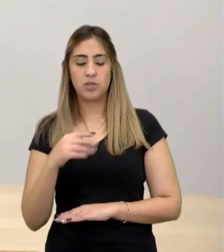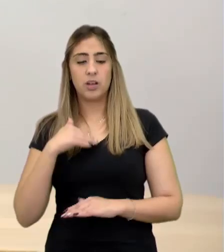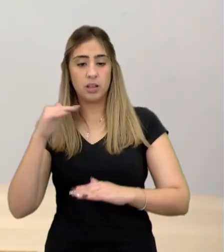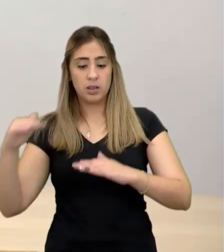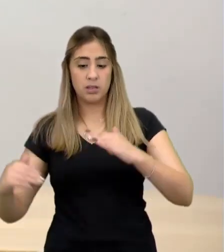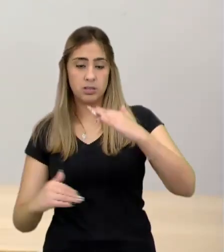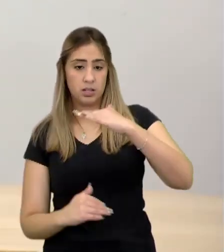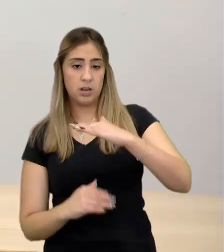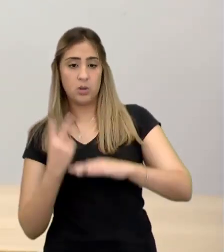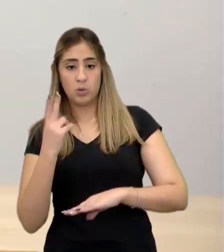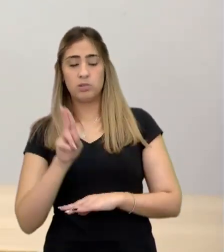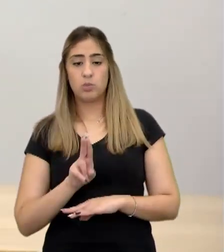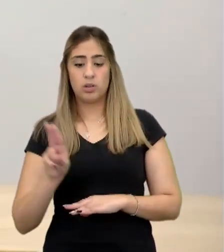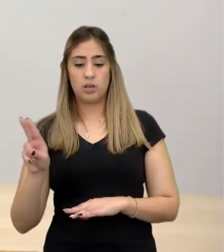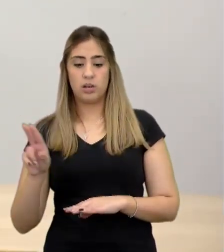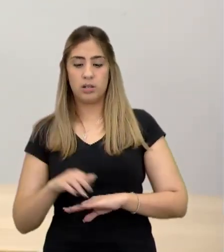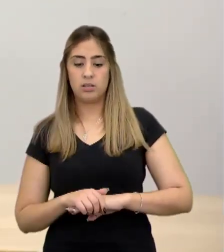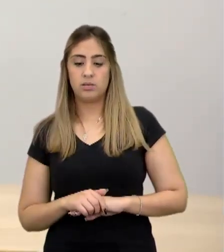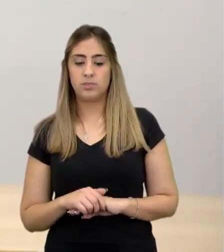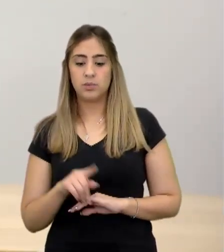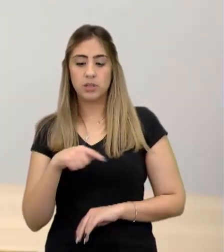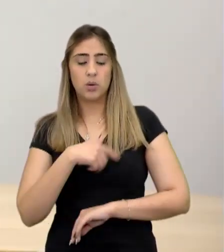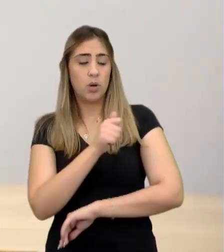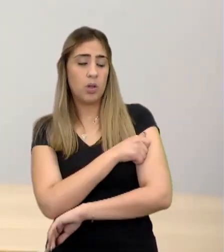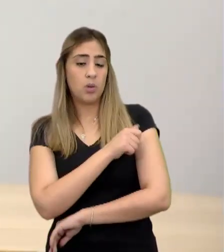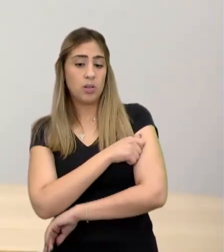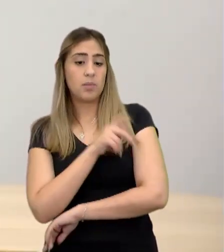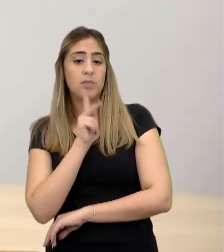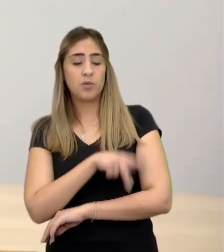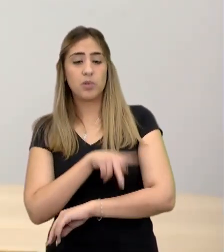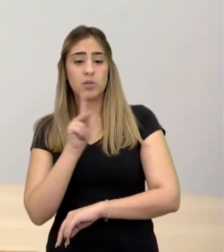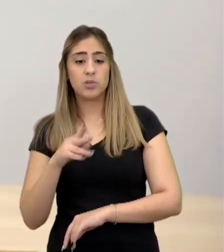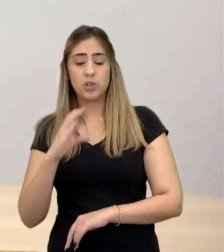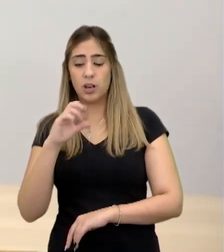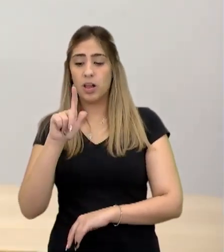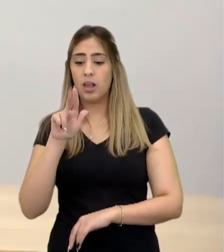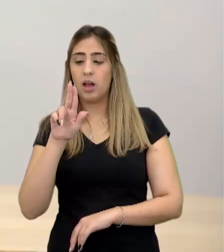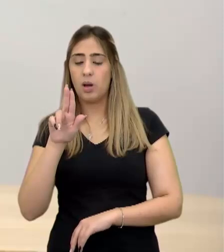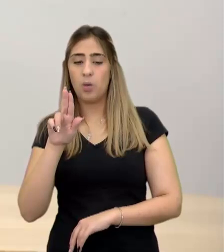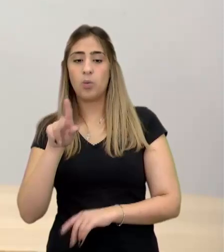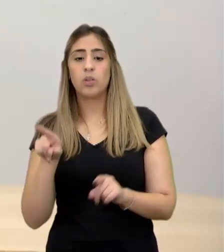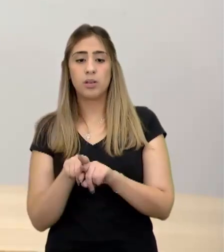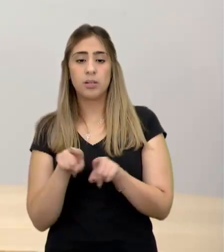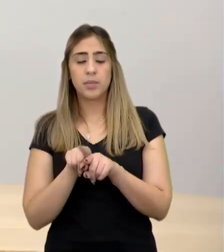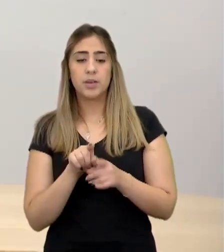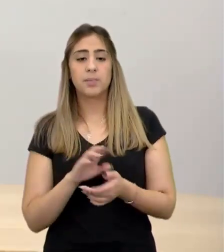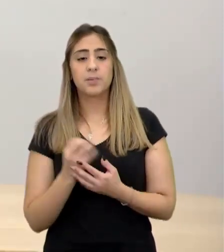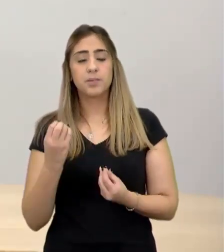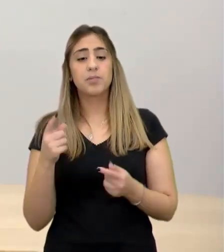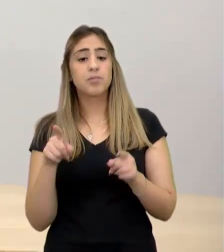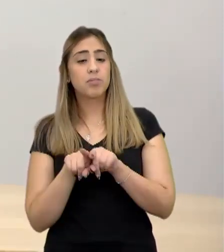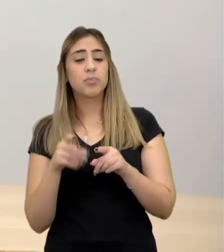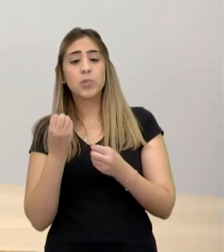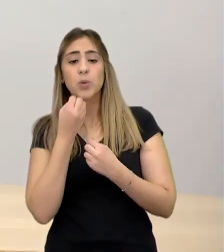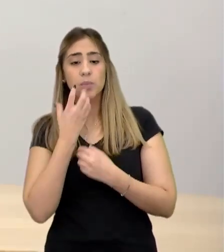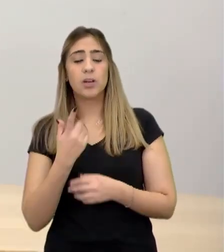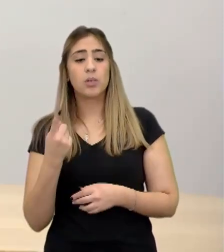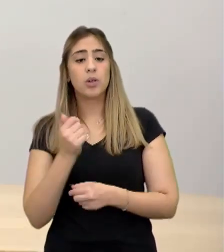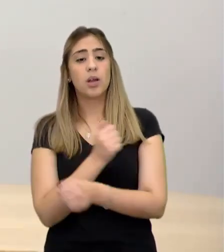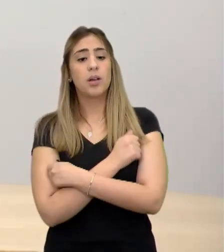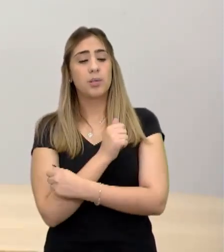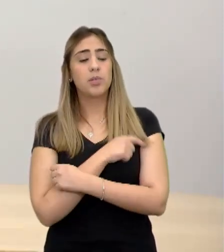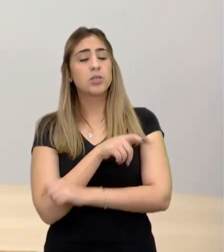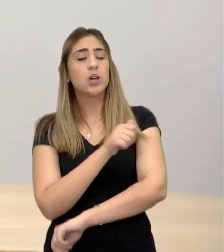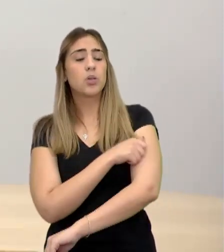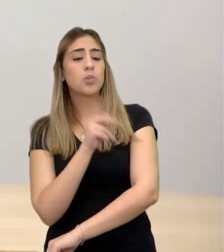descer 2 unidades. Os alunos da Proclau também. Muito bem, então um abraço também